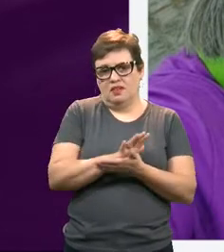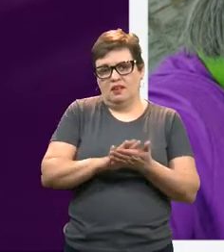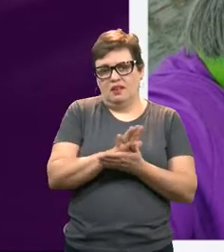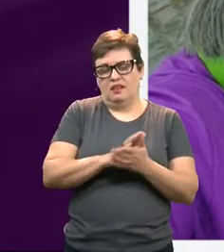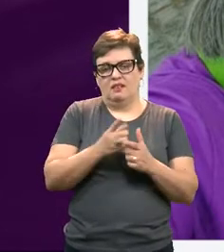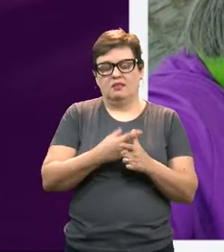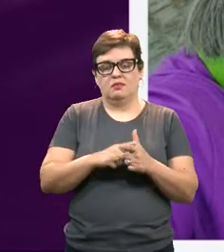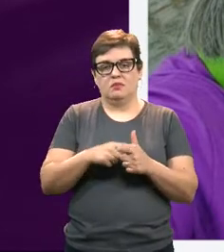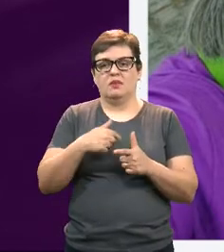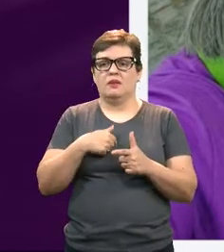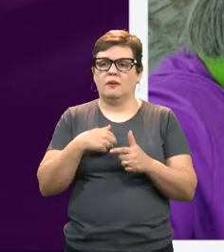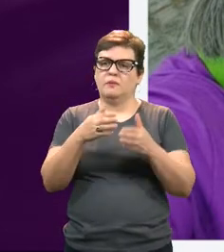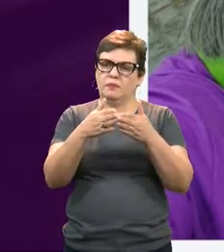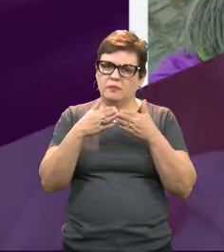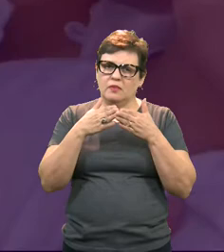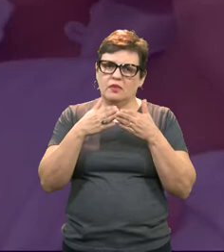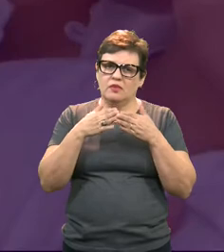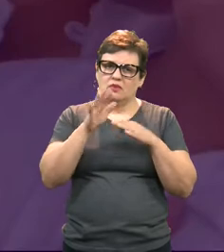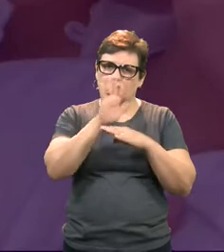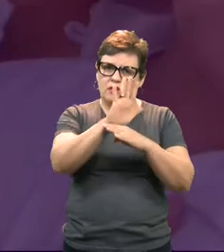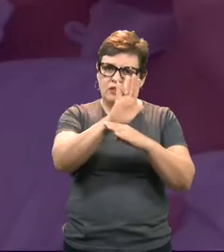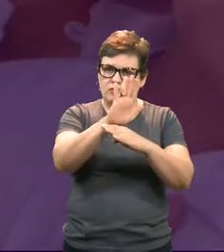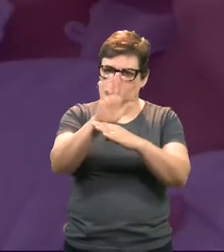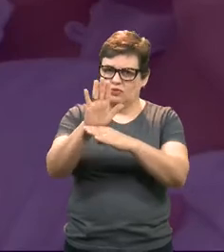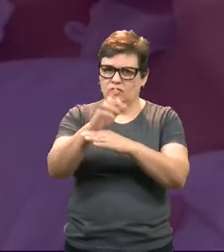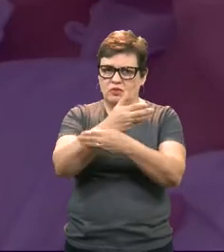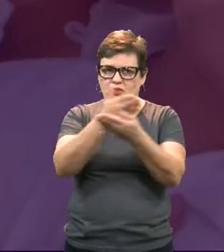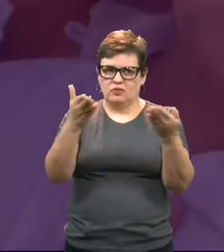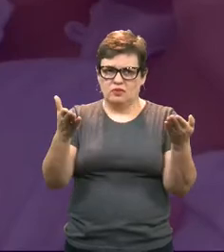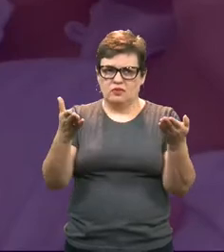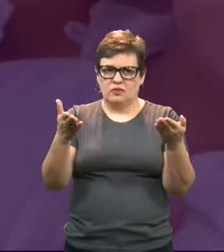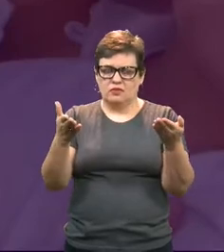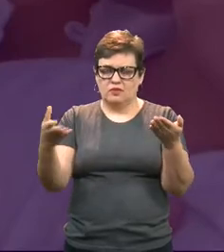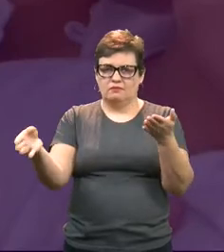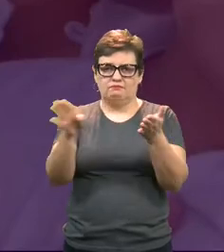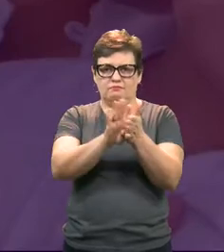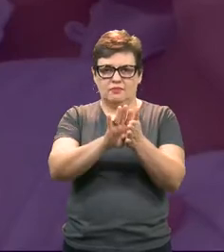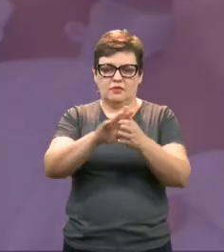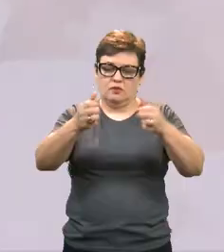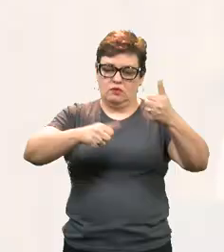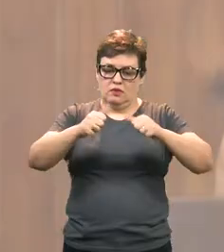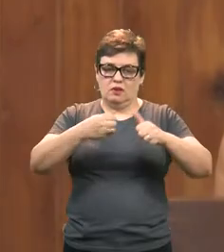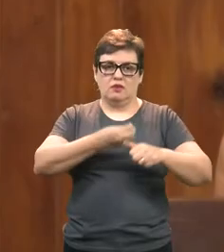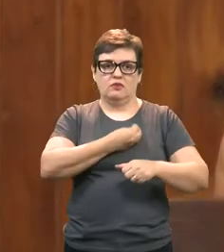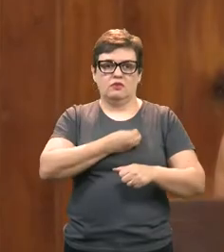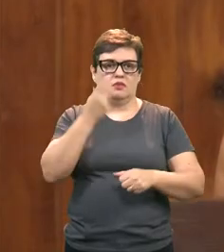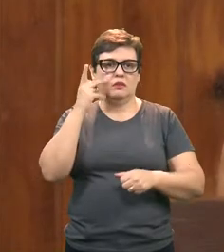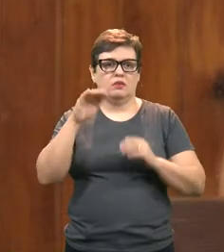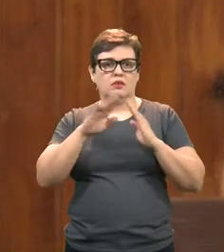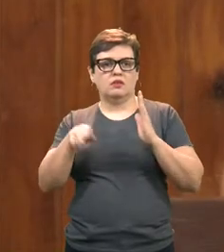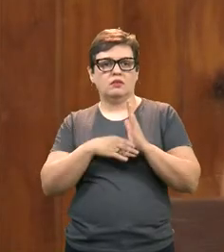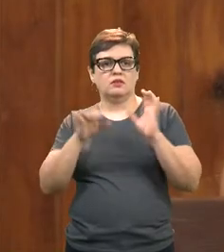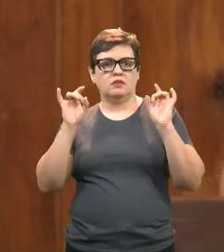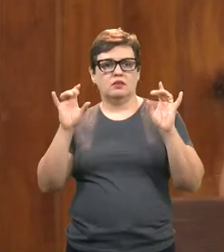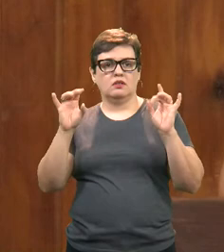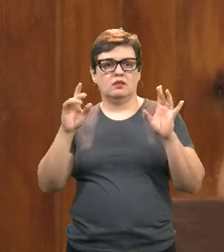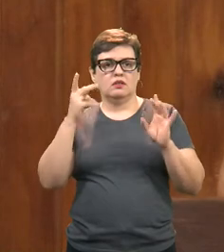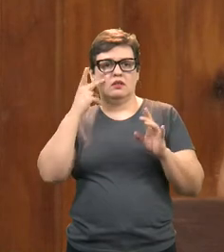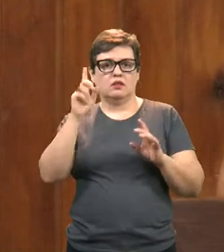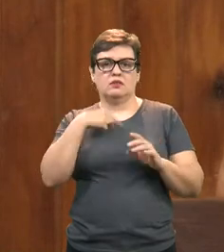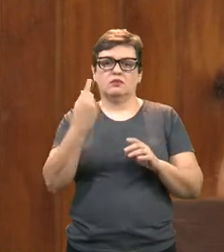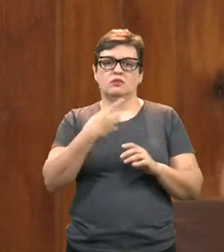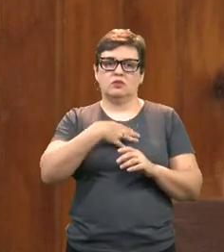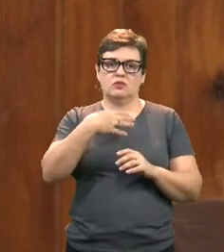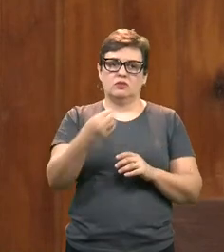de todos vocês para a nossa luta, para a nossa causa, trazer qualidade de vida para todos, em especial para os nossos